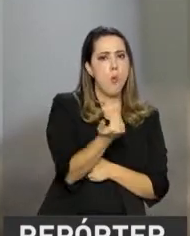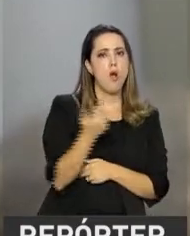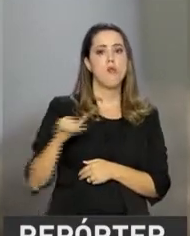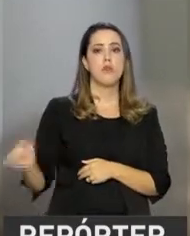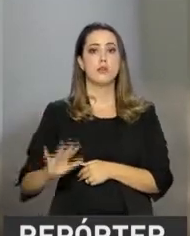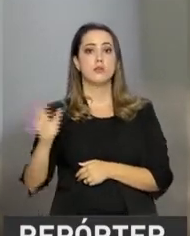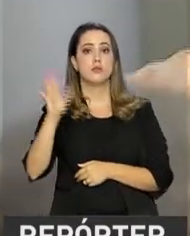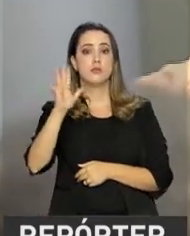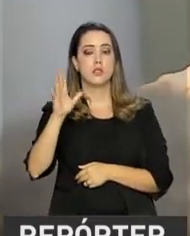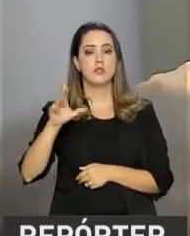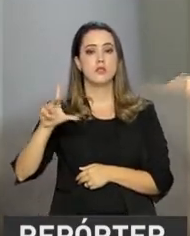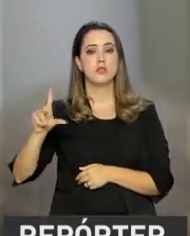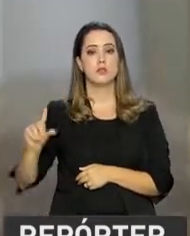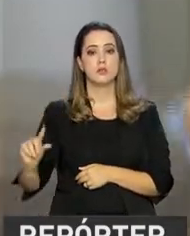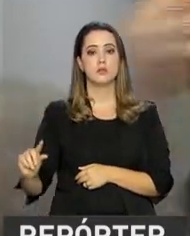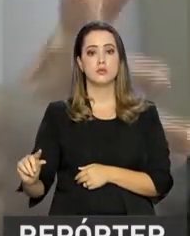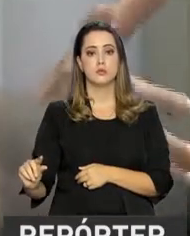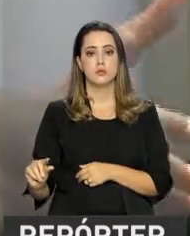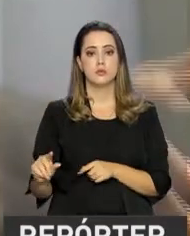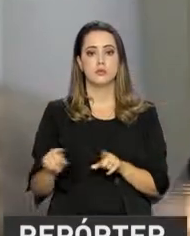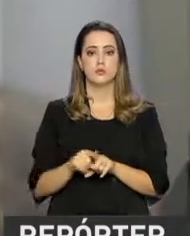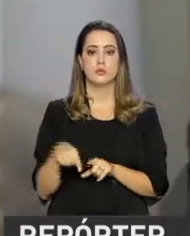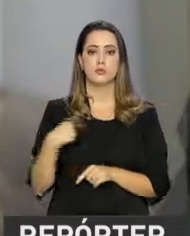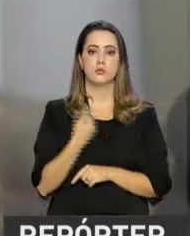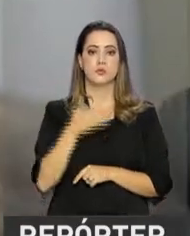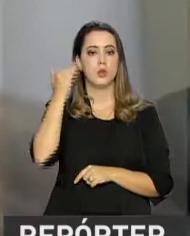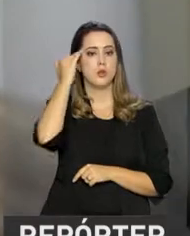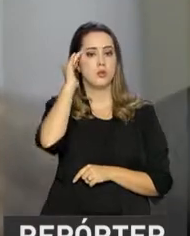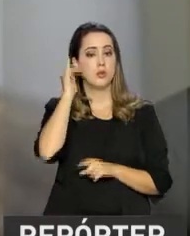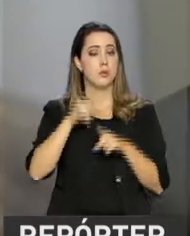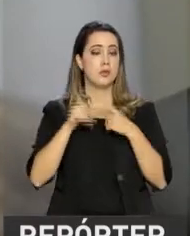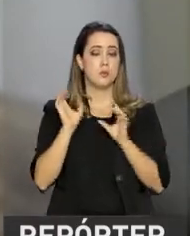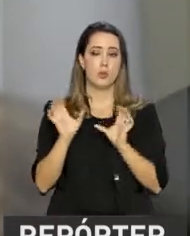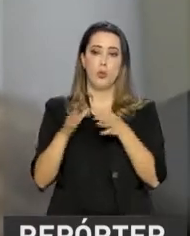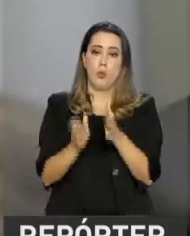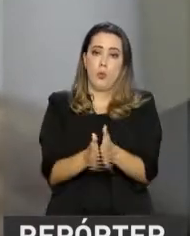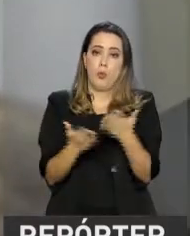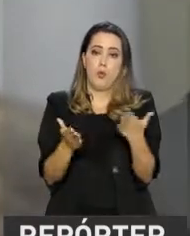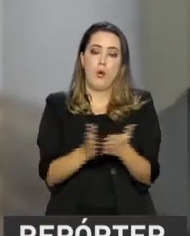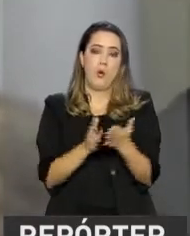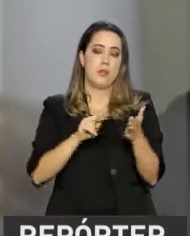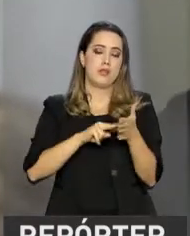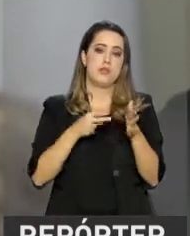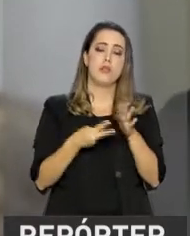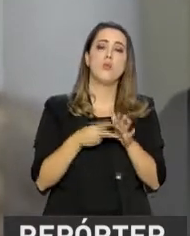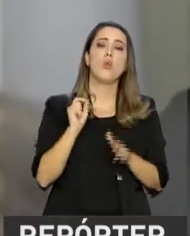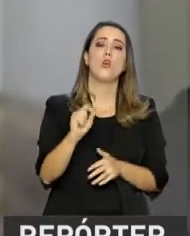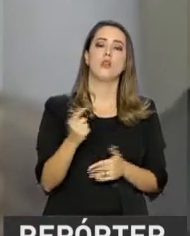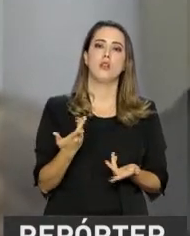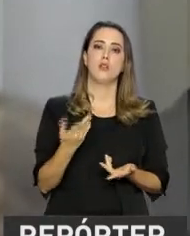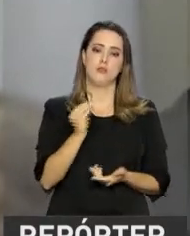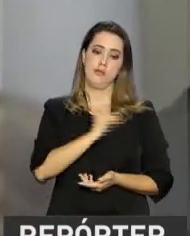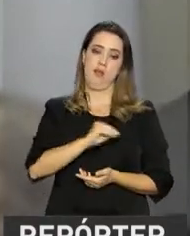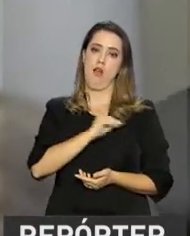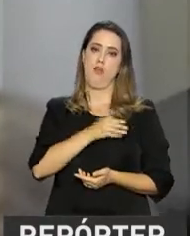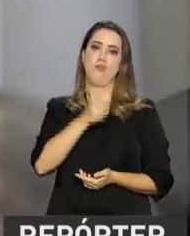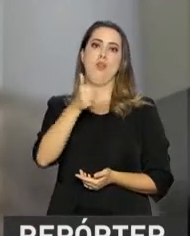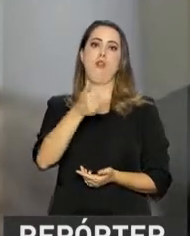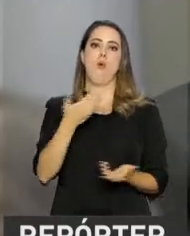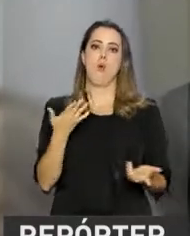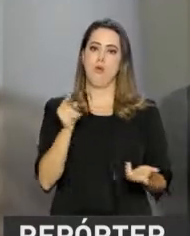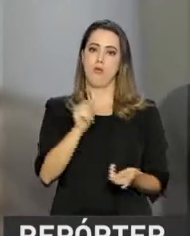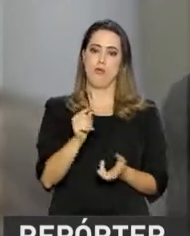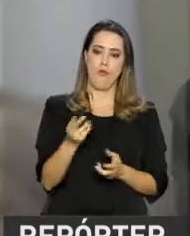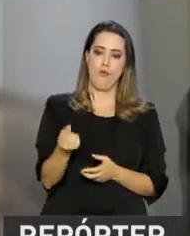produzida e quando a gente dizer isso nós aqui entendemos mas para o mais pobre isso significa valorização do seu salário significa